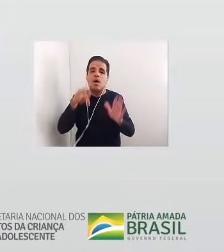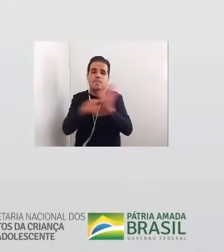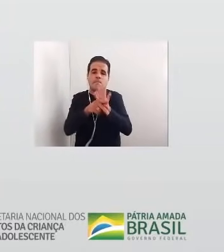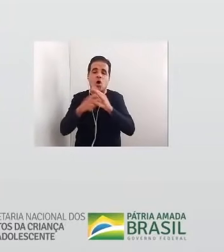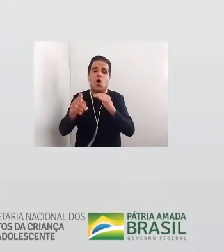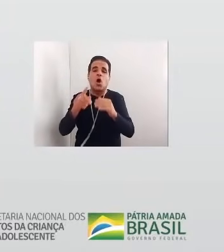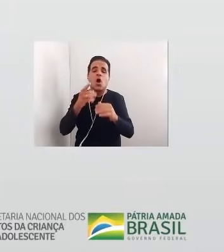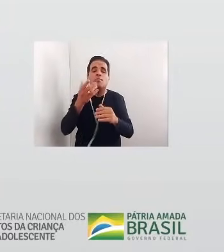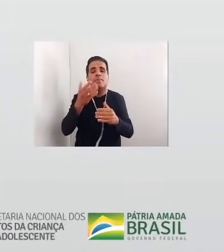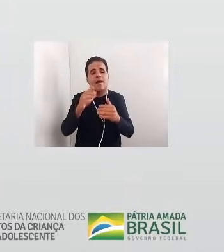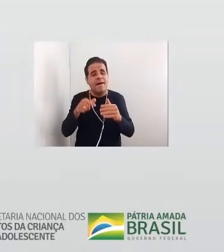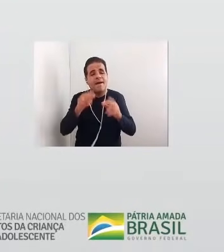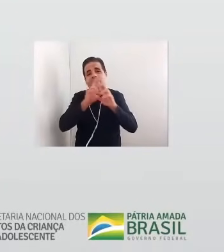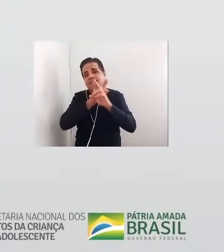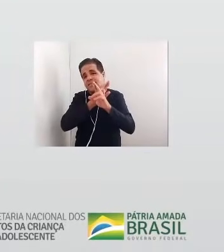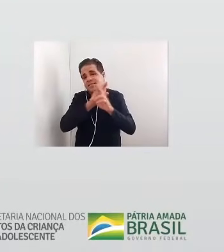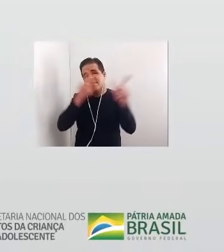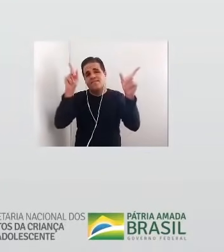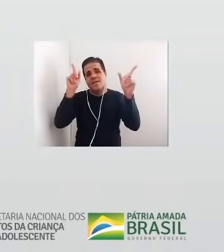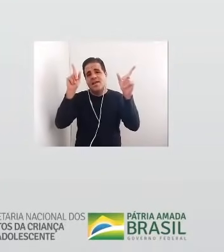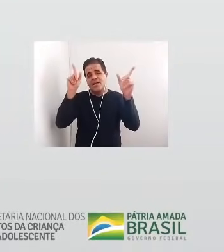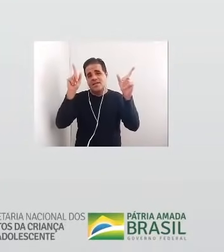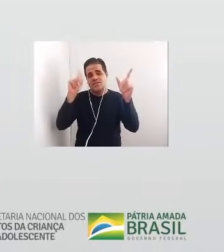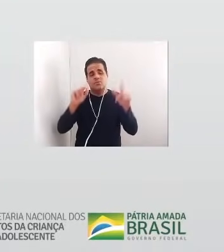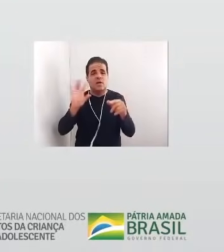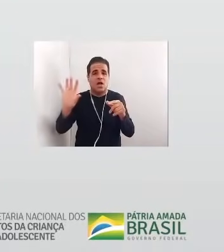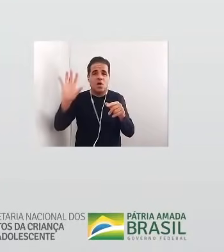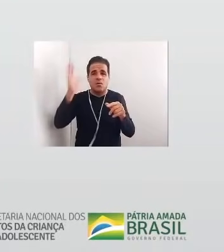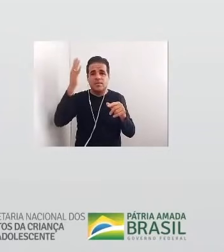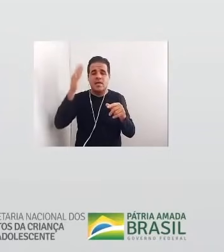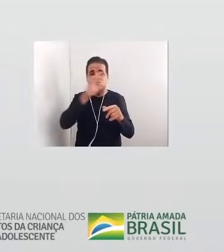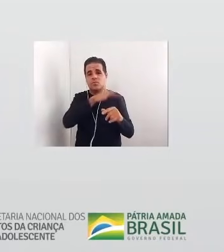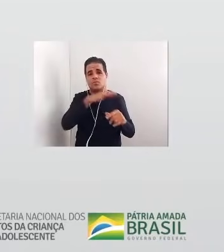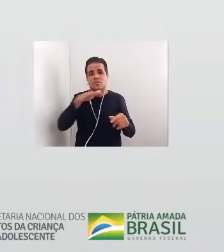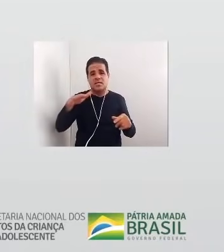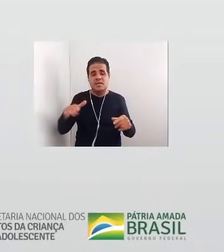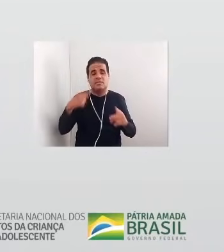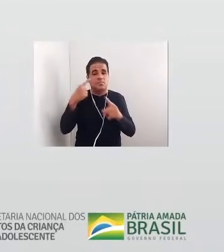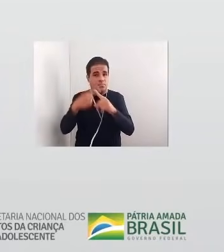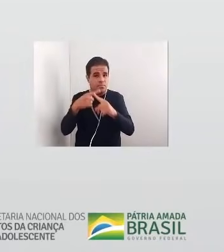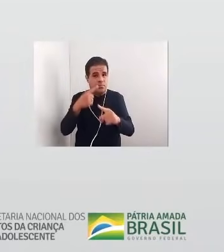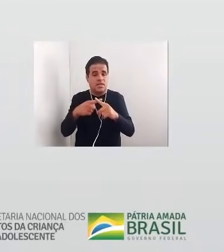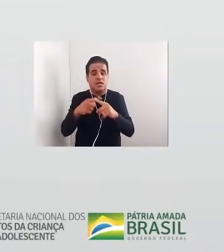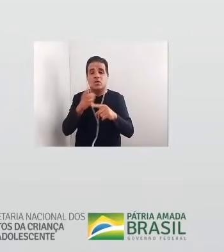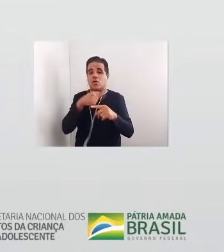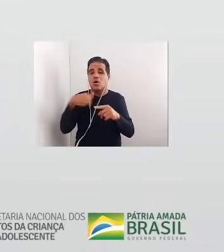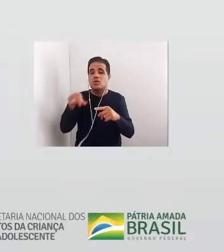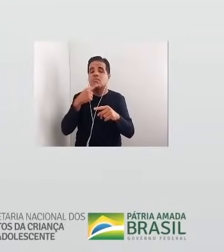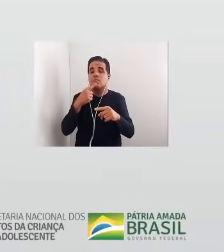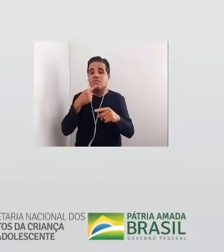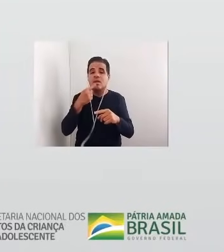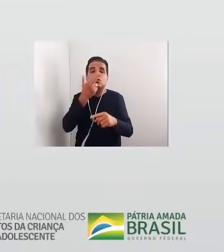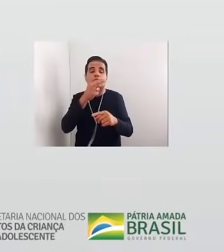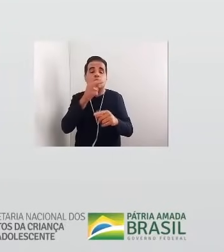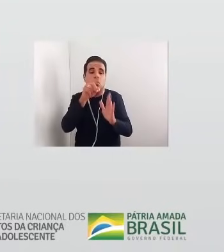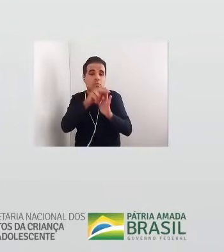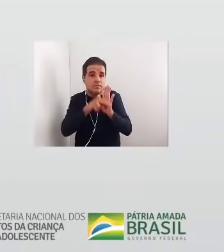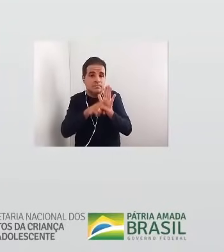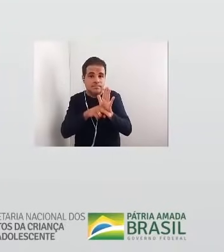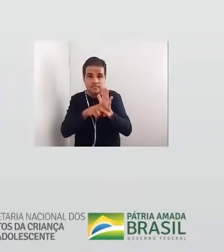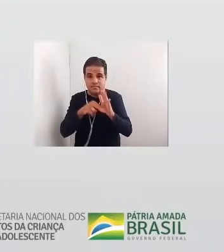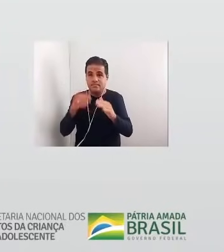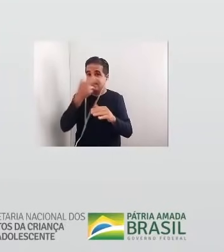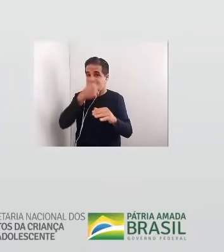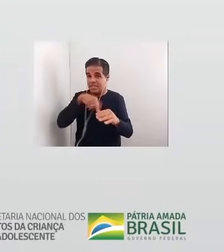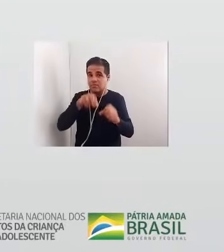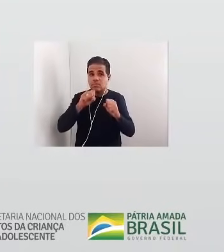é completamente diferente do que acontece com crianças. Porque, veja, quando nós estamos falando de doutrinas religiosas, você pode entrar e sair